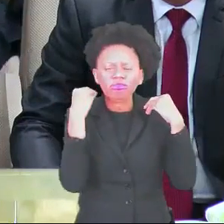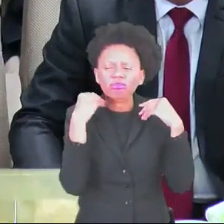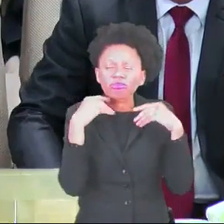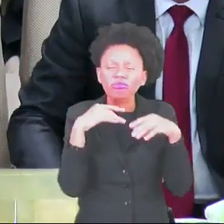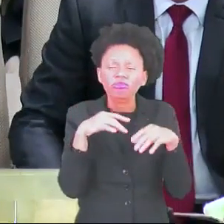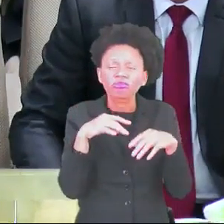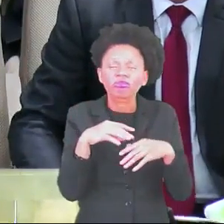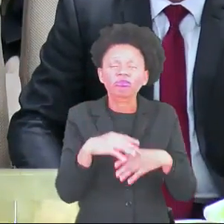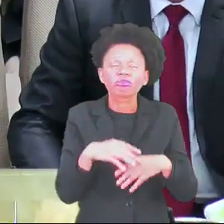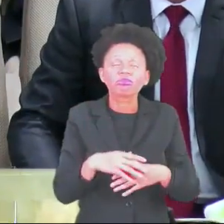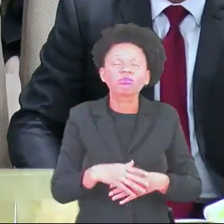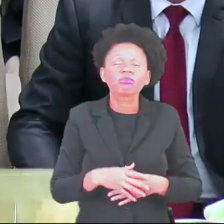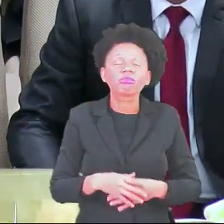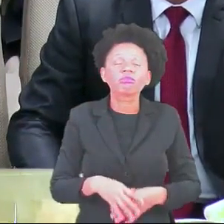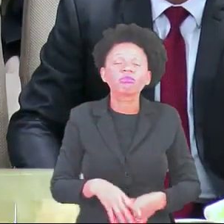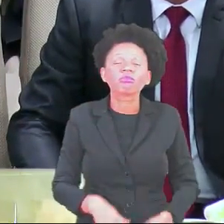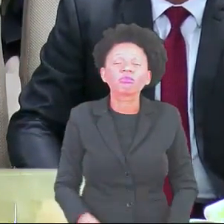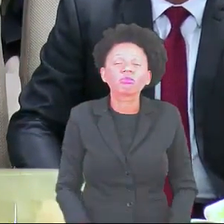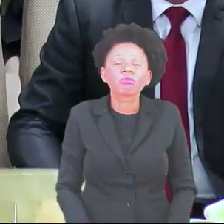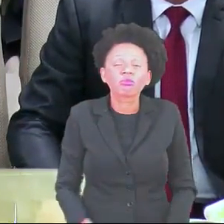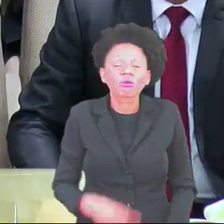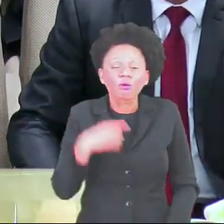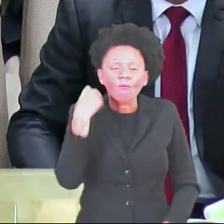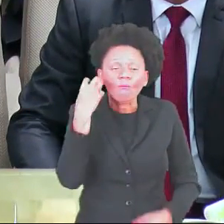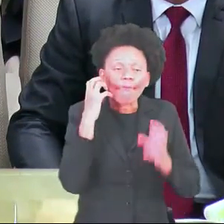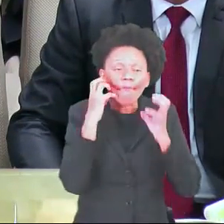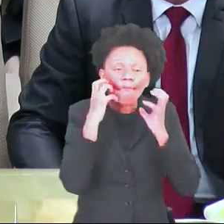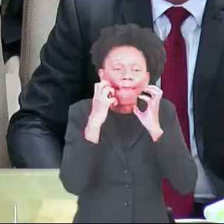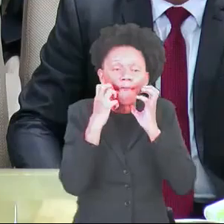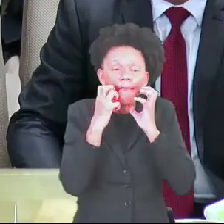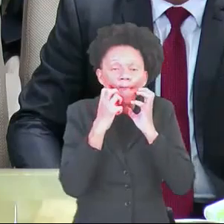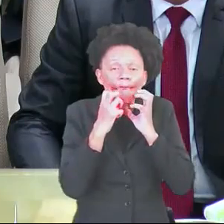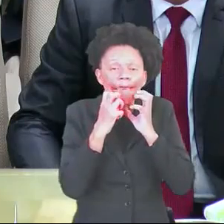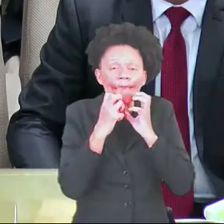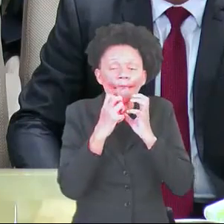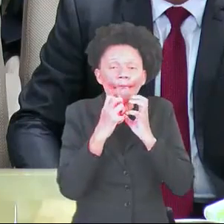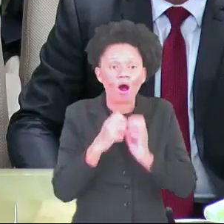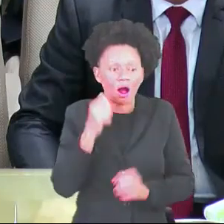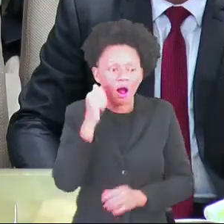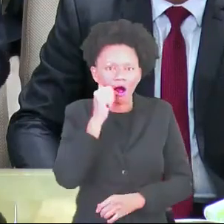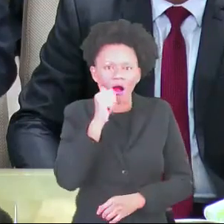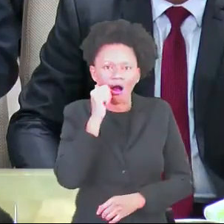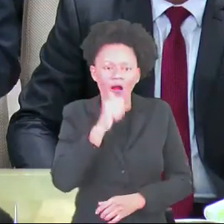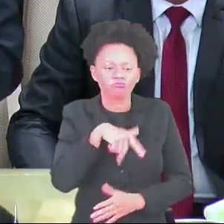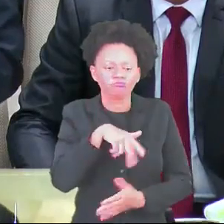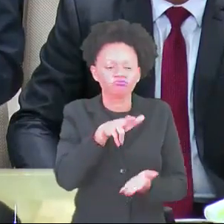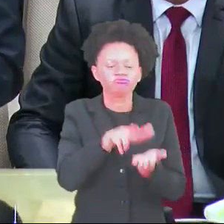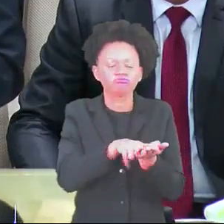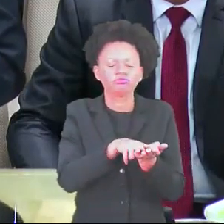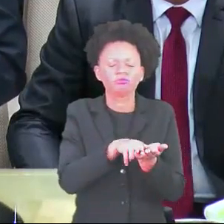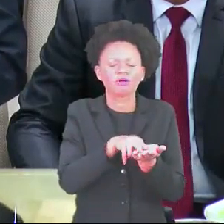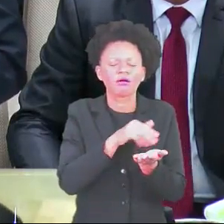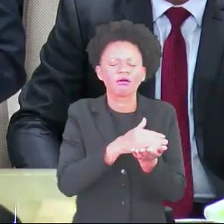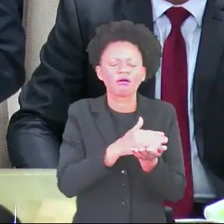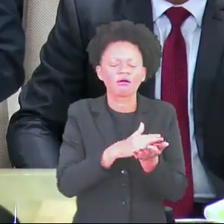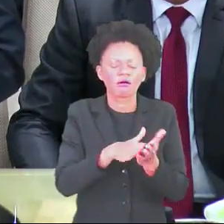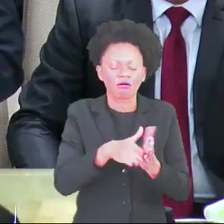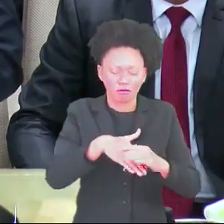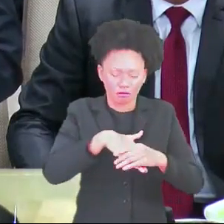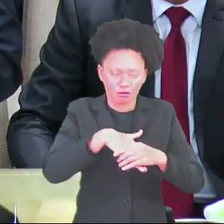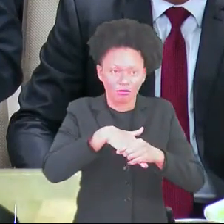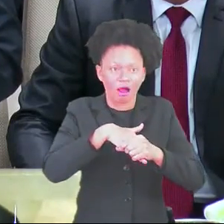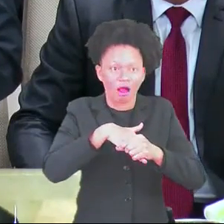deformada. Um rosto todo deformado. Aquela mulher começou a apertar a mão